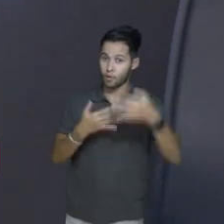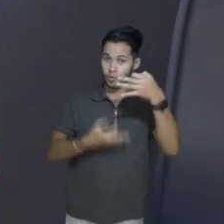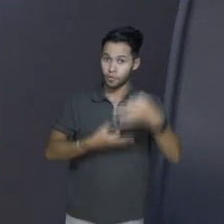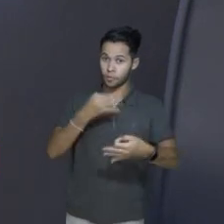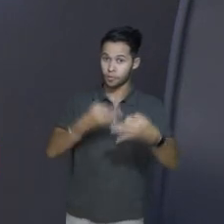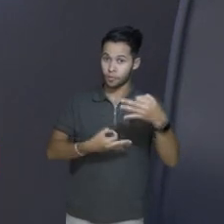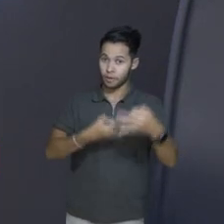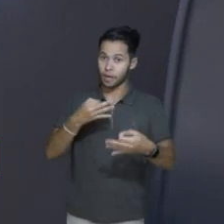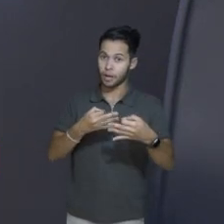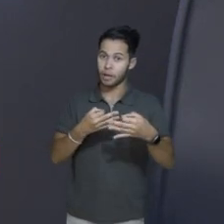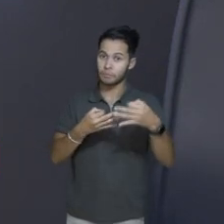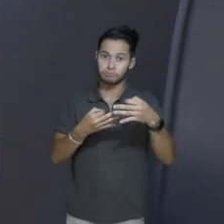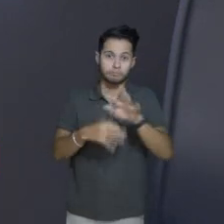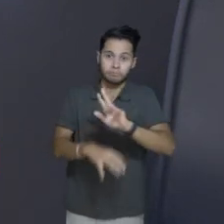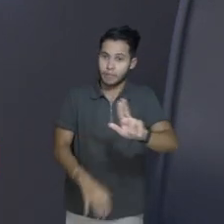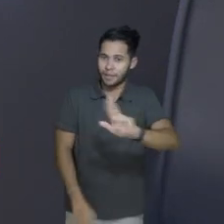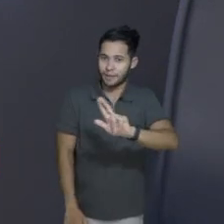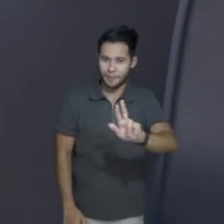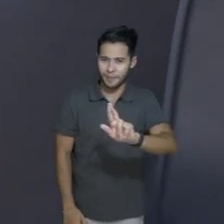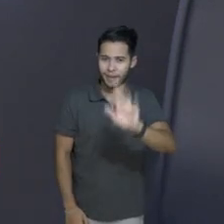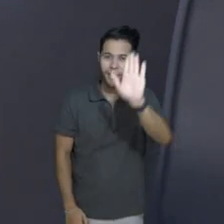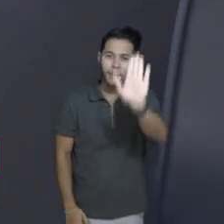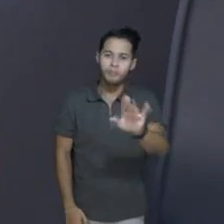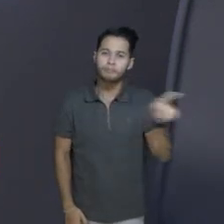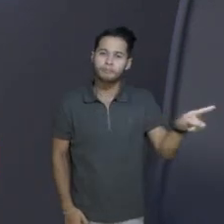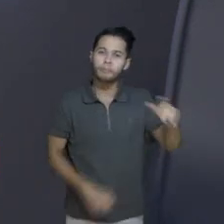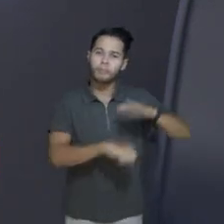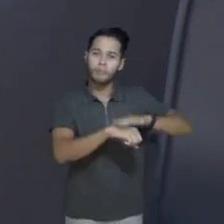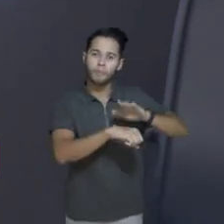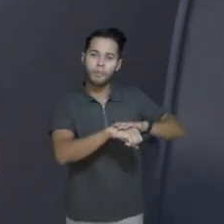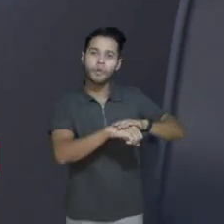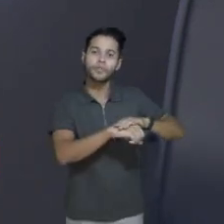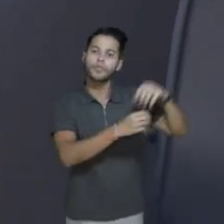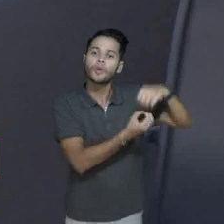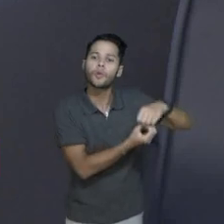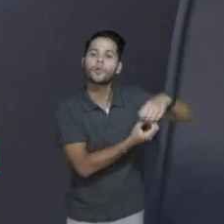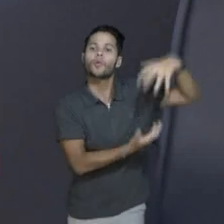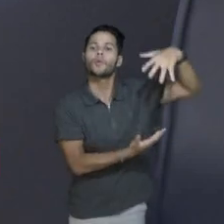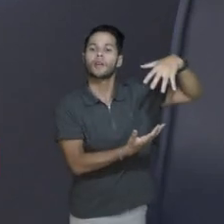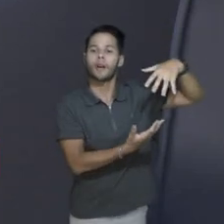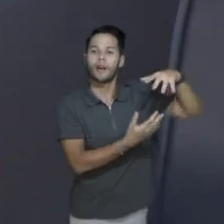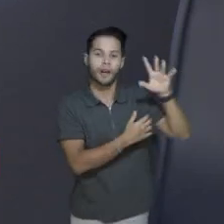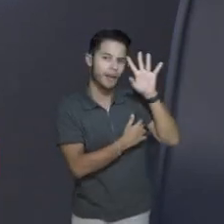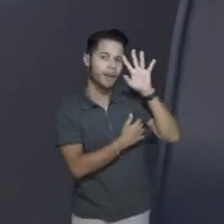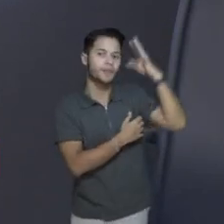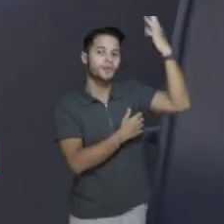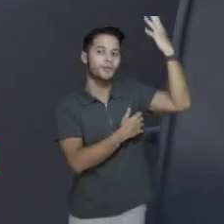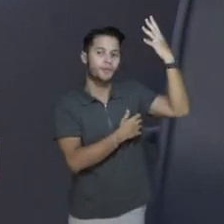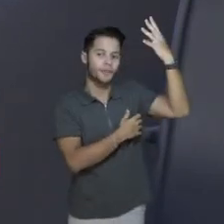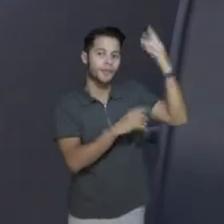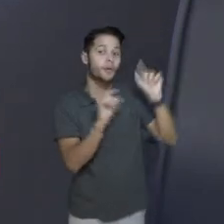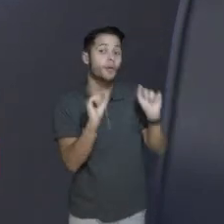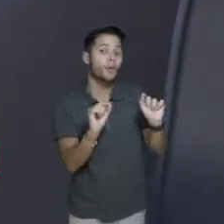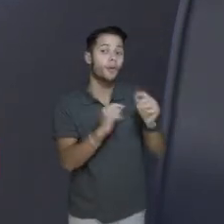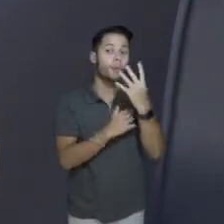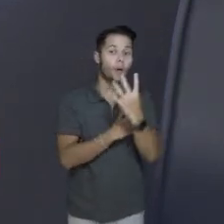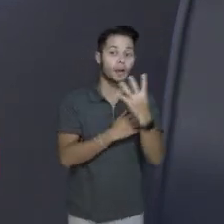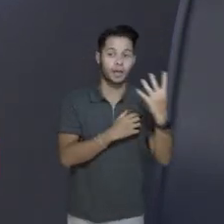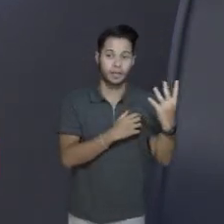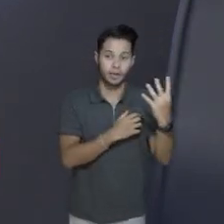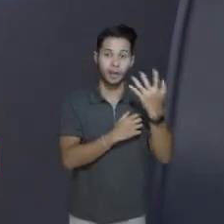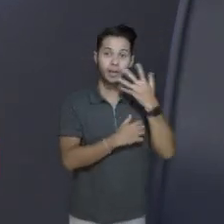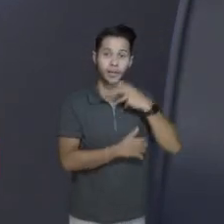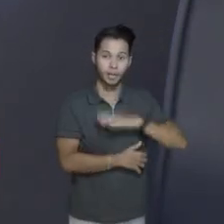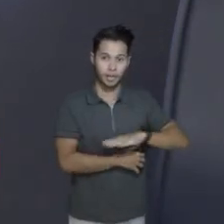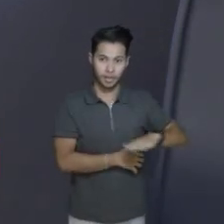questão deles mas através de uma atitude curativa tentar resolver 44 garotos menores